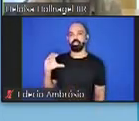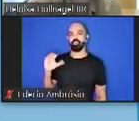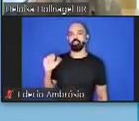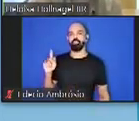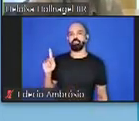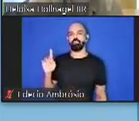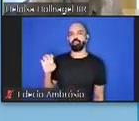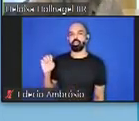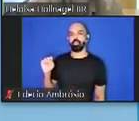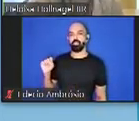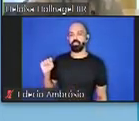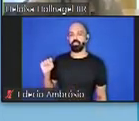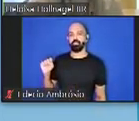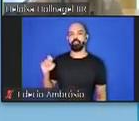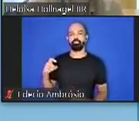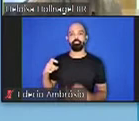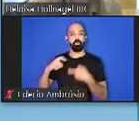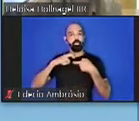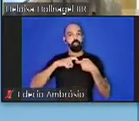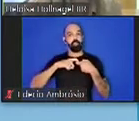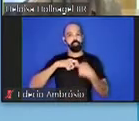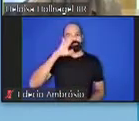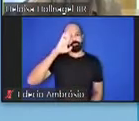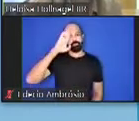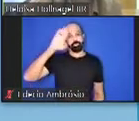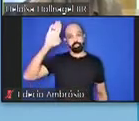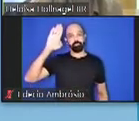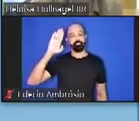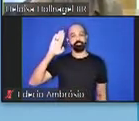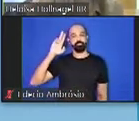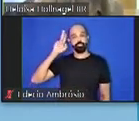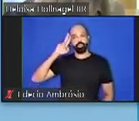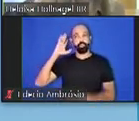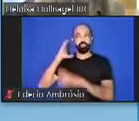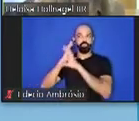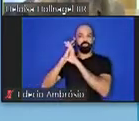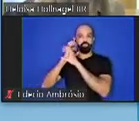nossos parceiros principais, um parceiro histórico.